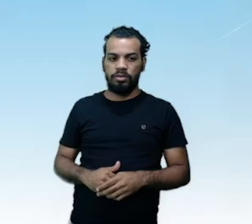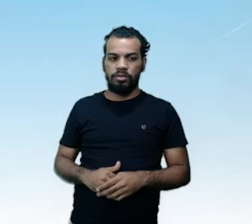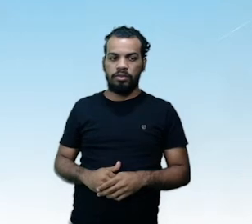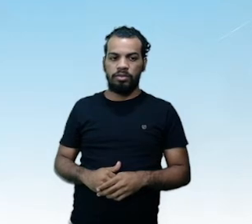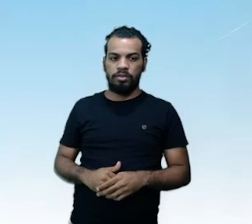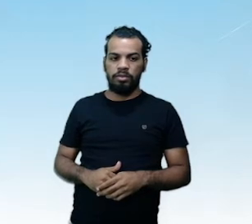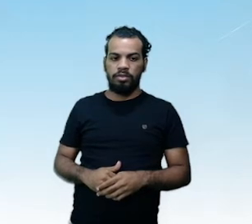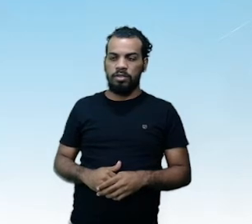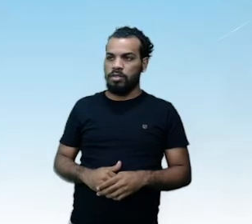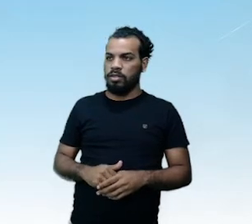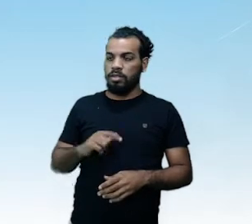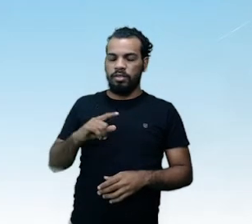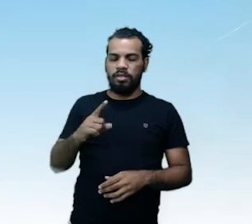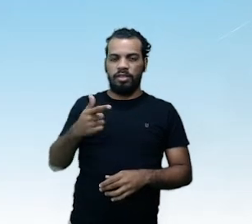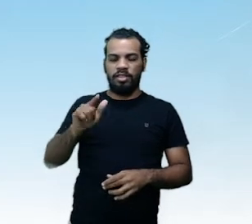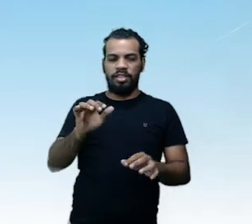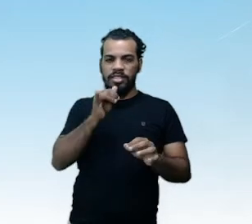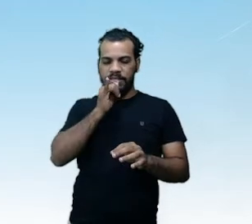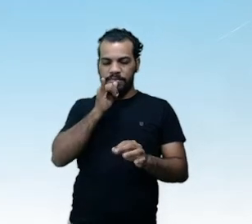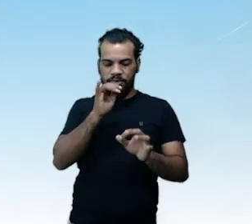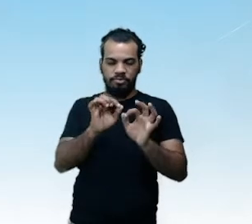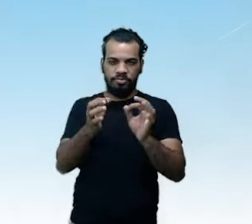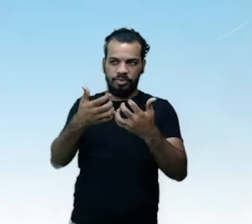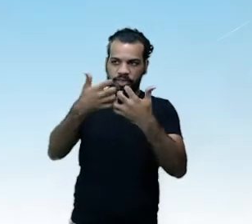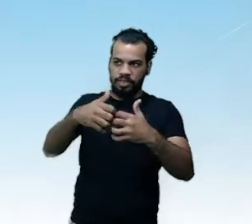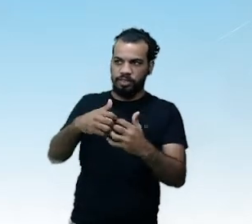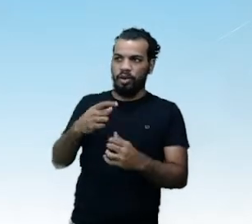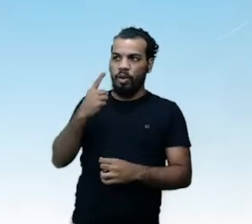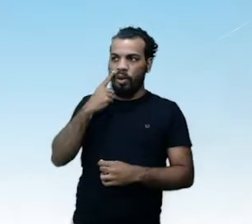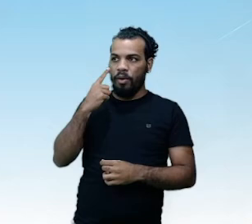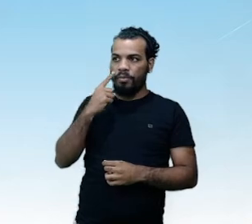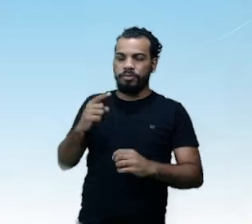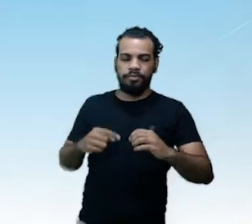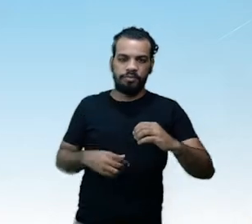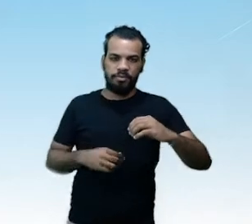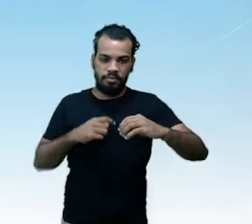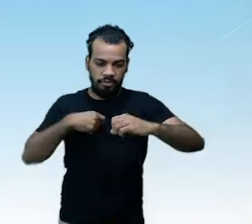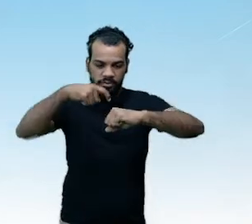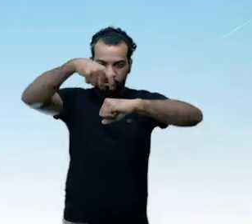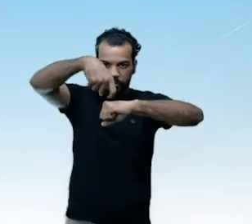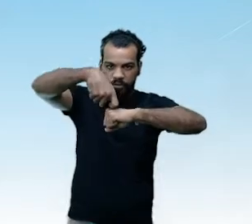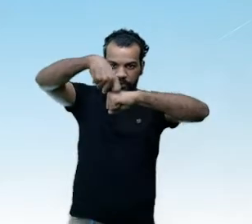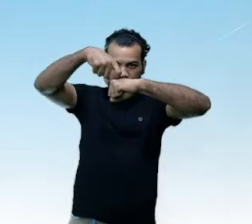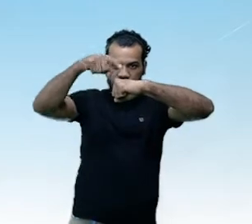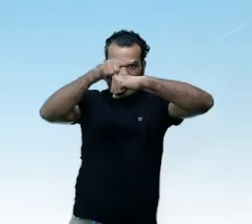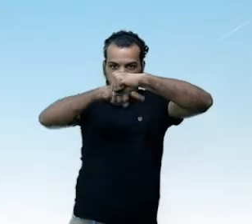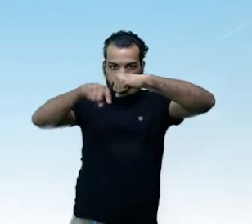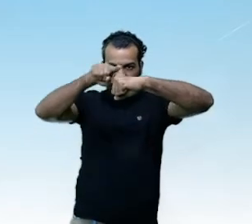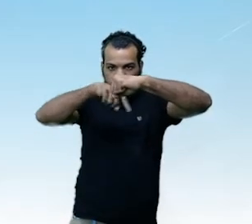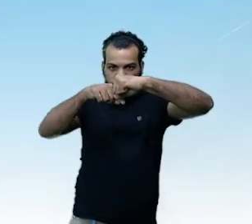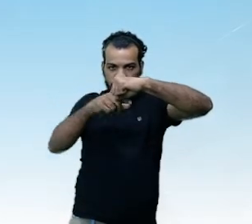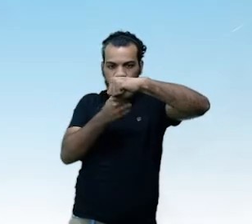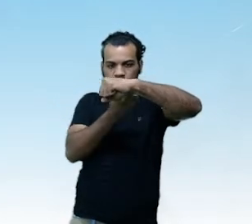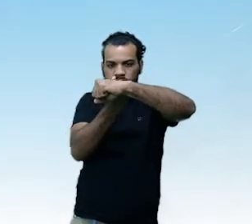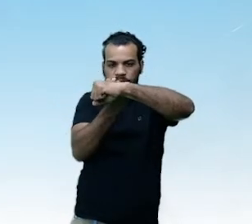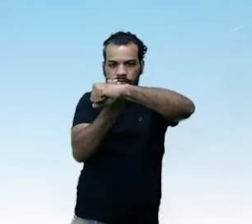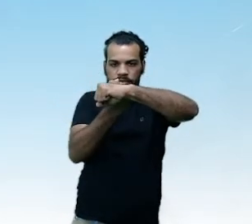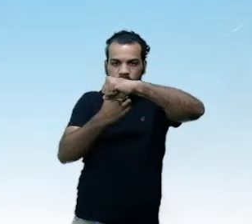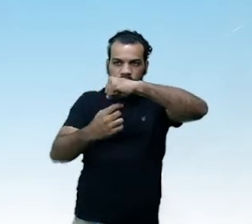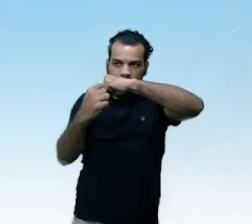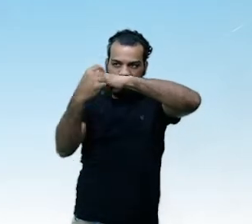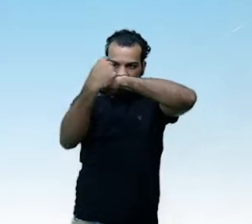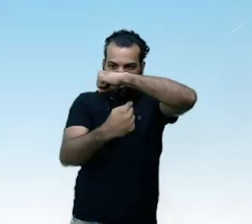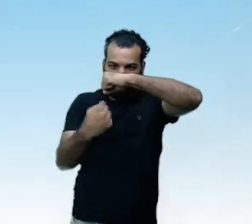de máquinas simples. Esse aparato aí são rodas que serve para direcionar a força por meio de objetos que